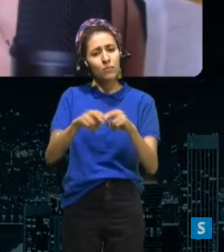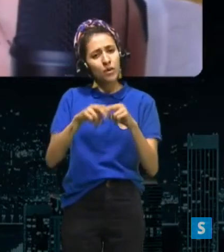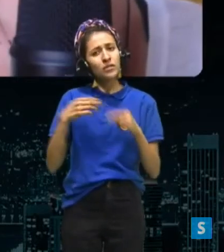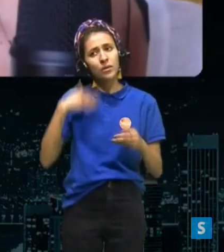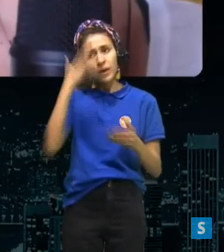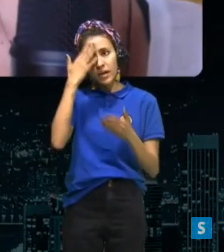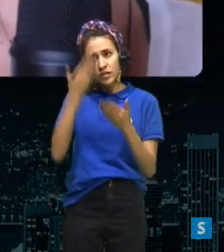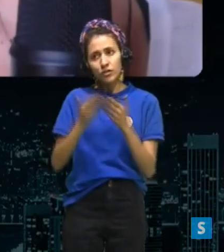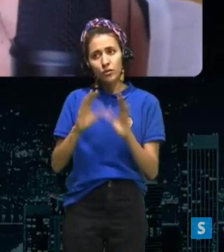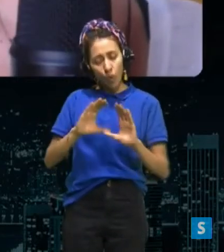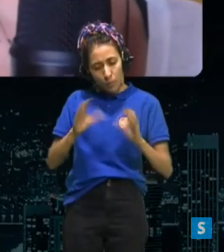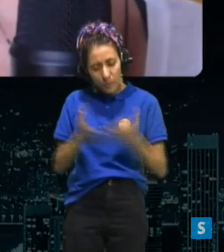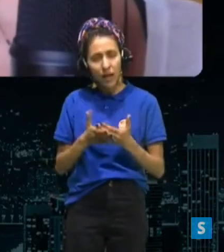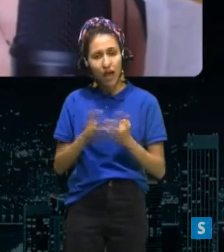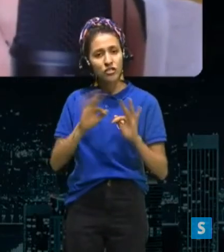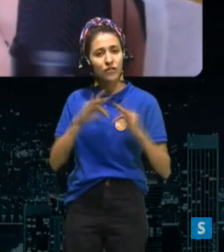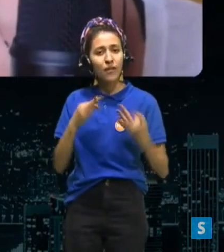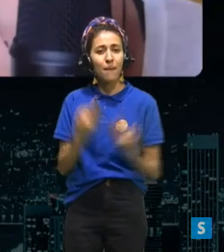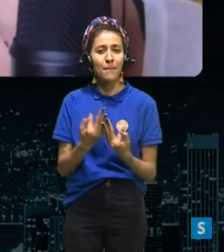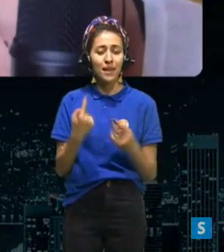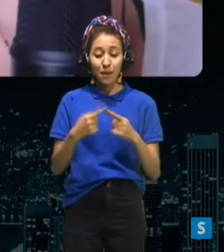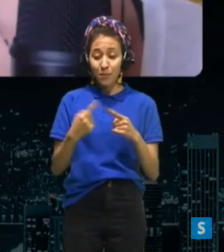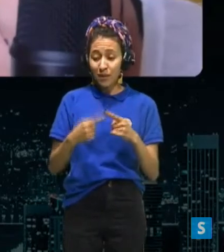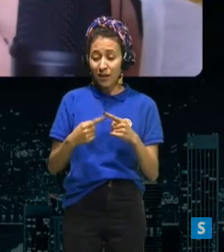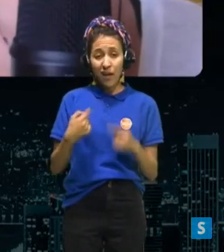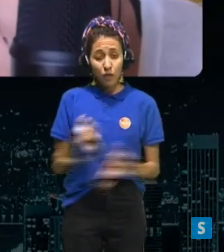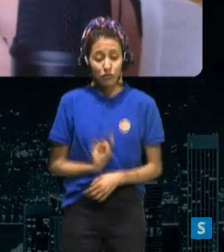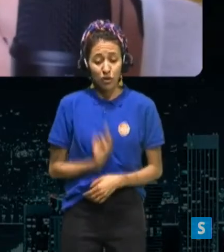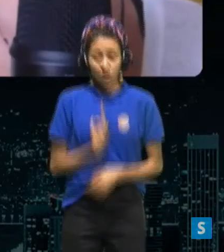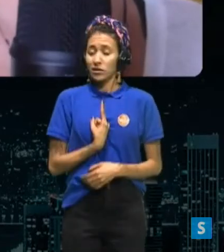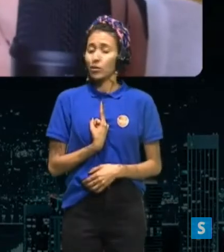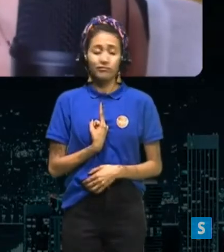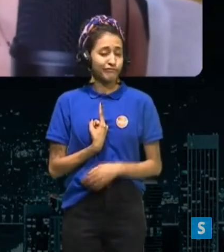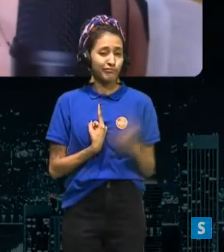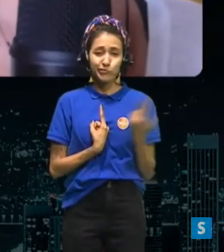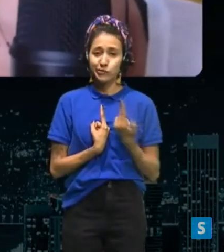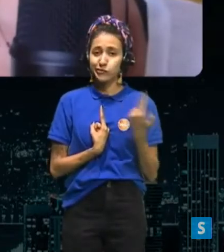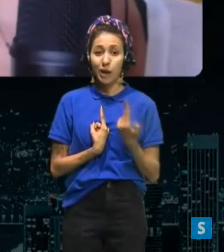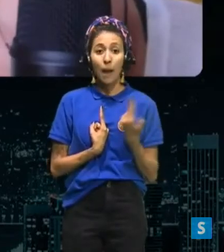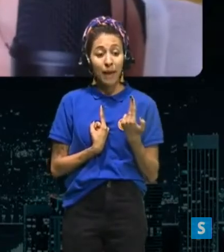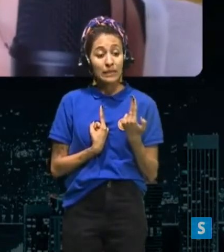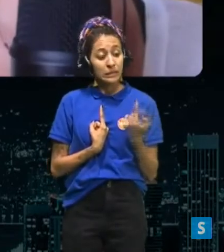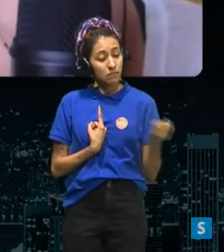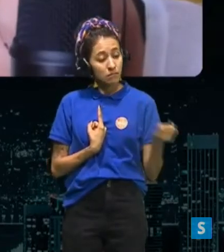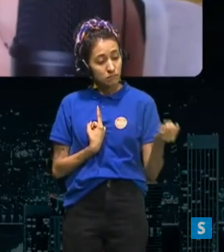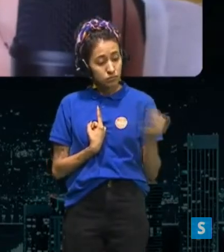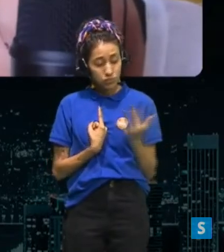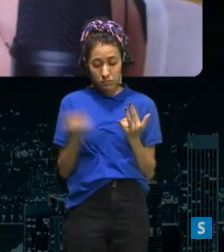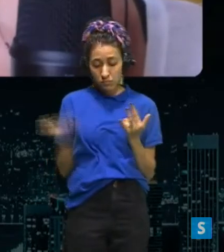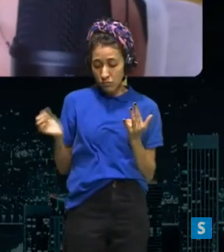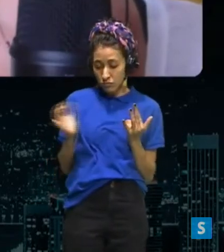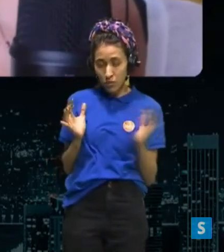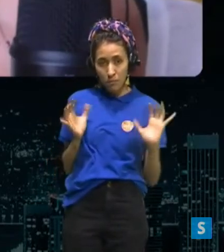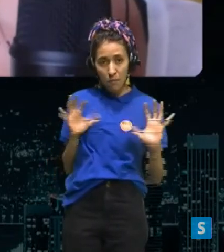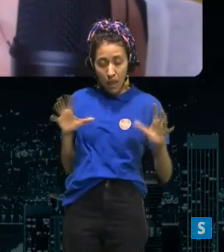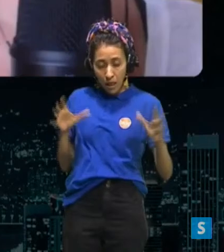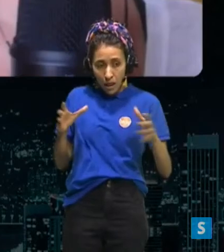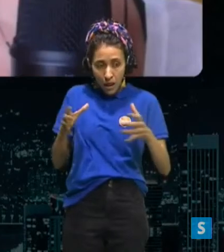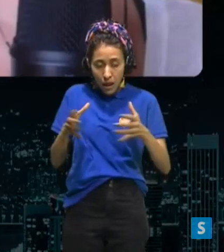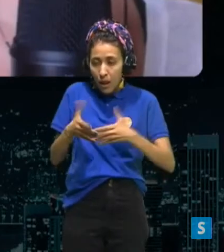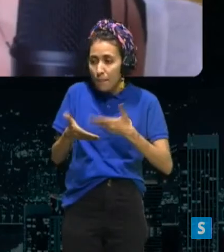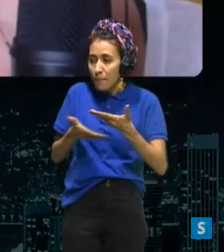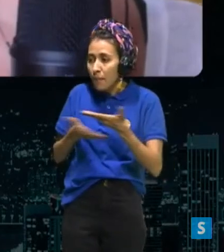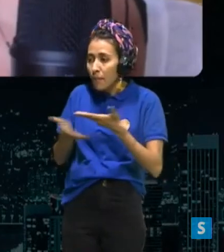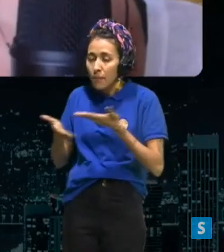importante porque as mudanças do mundo precisam ser em